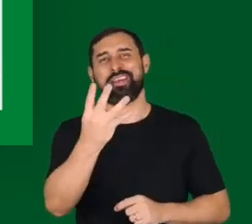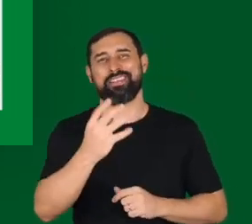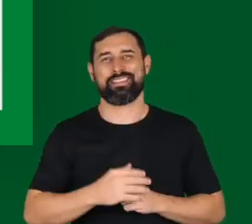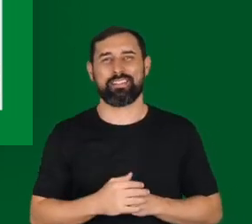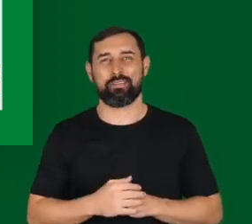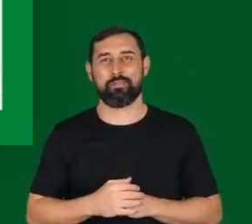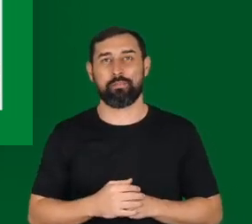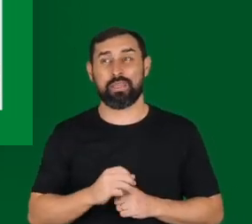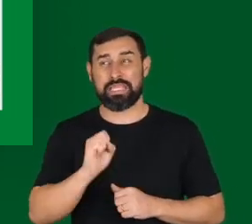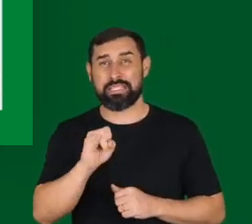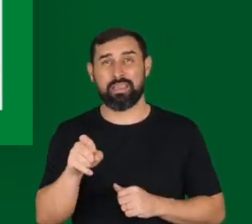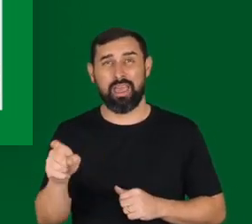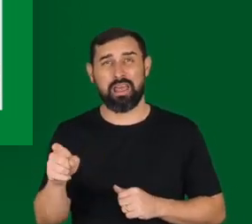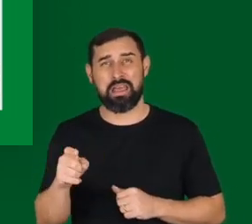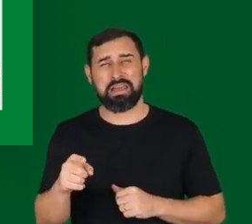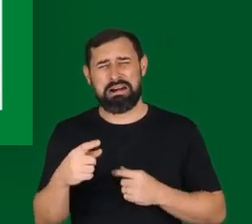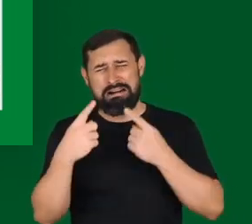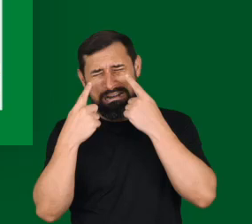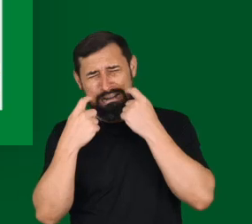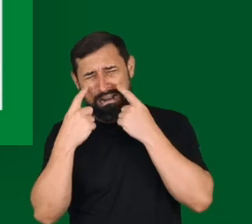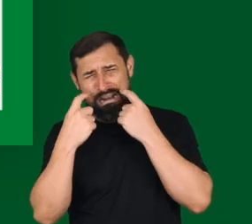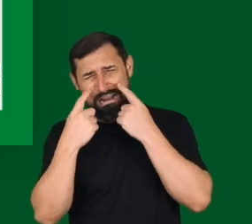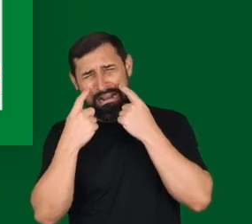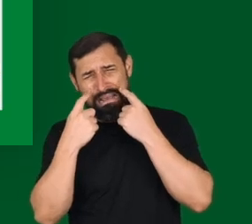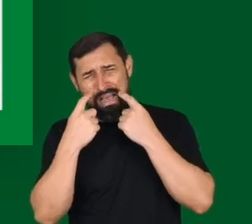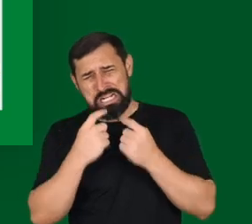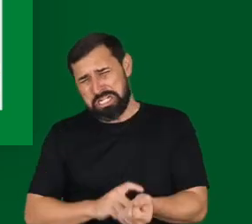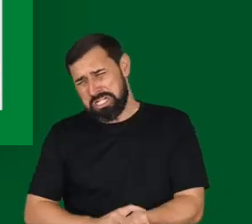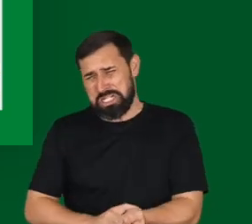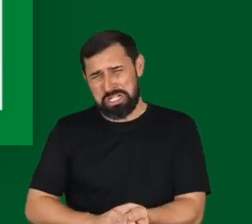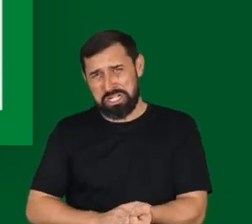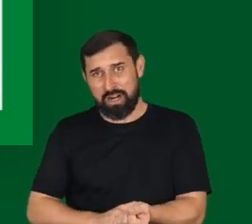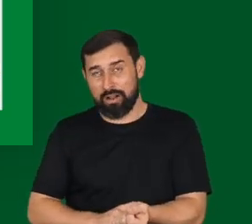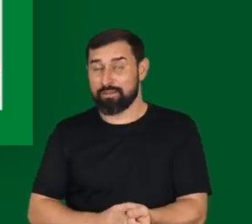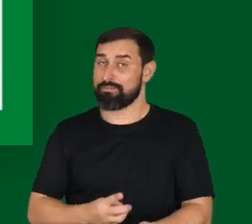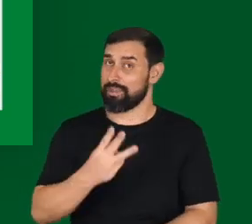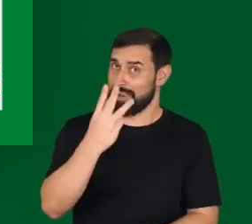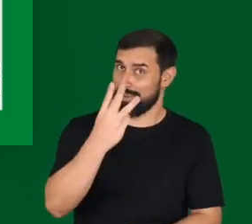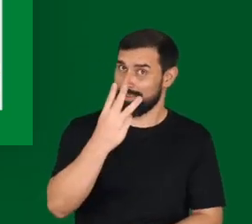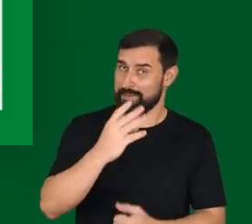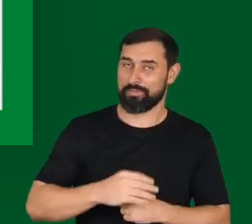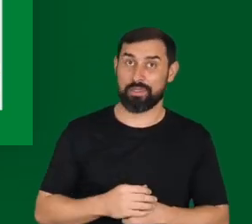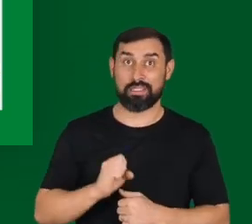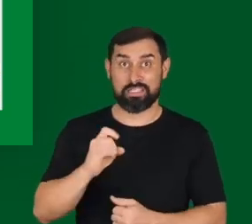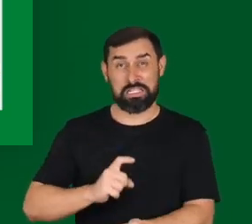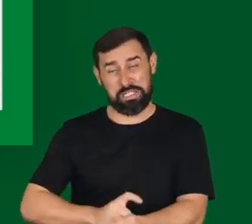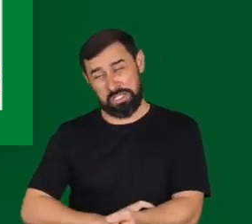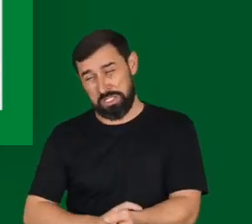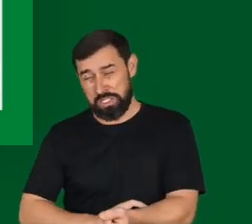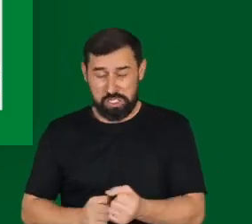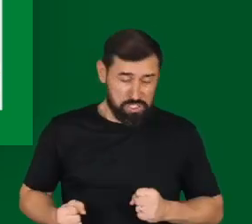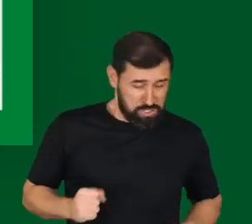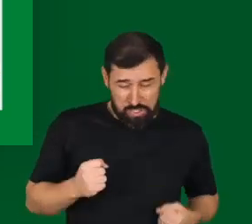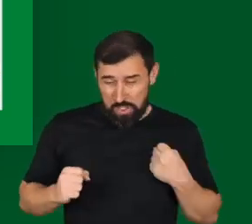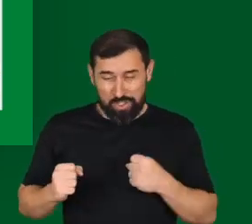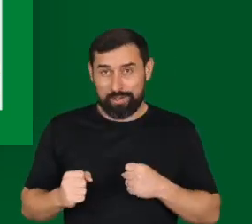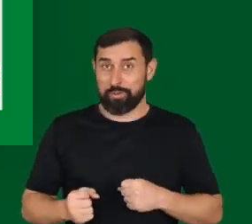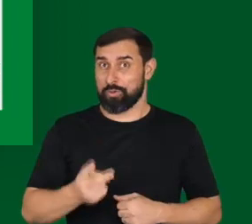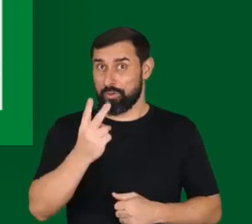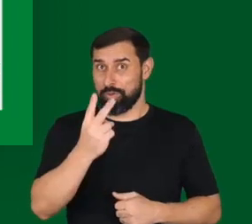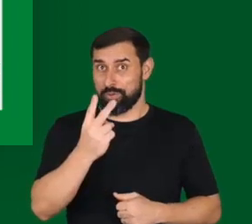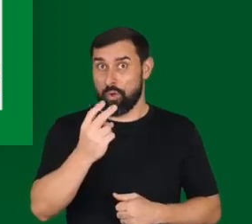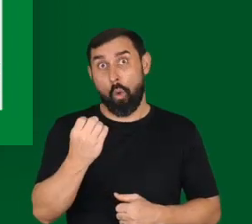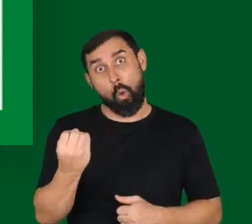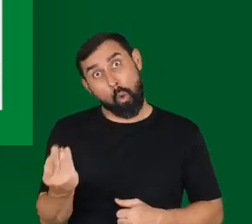chora irritavelmente, muito irritadinho, ganha número 3. Irritado e agitado, número 2.